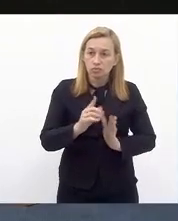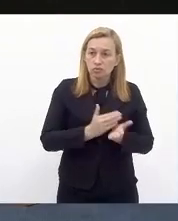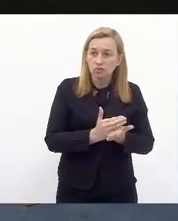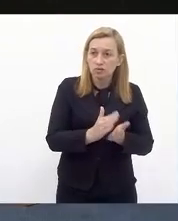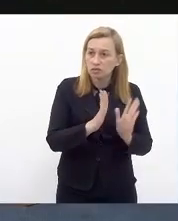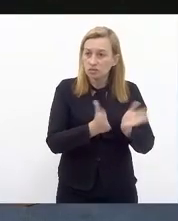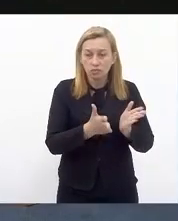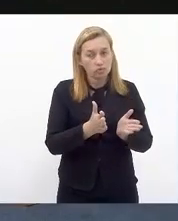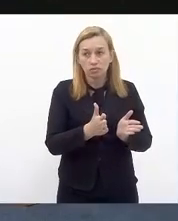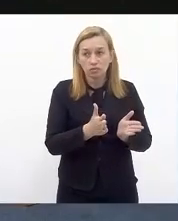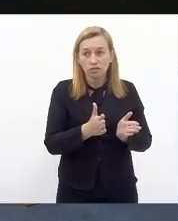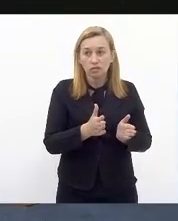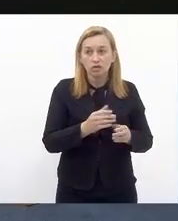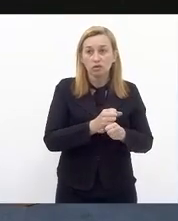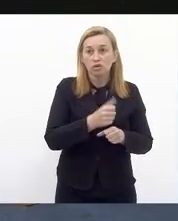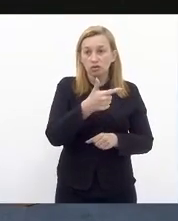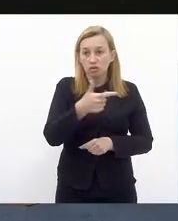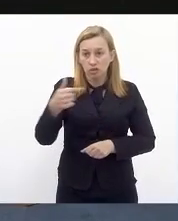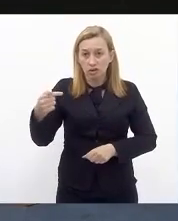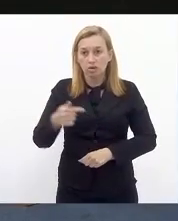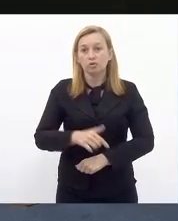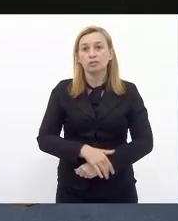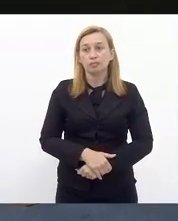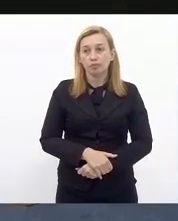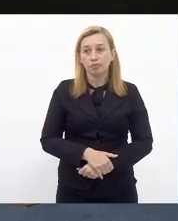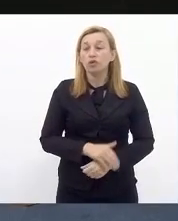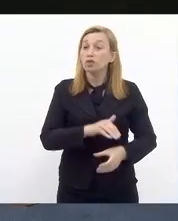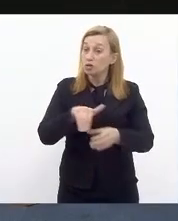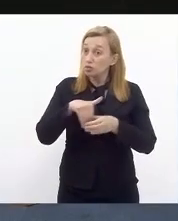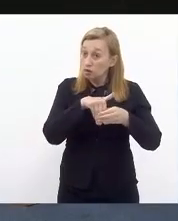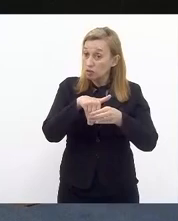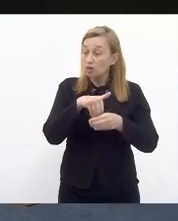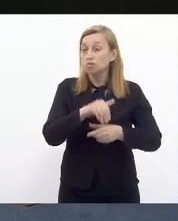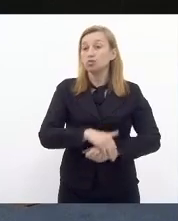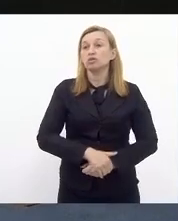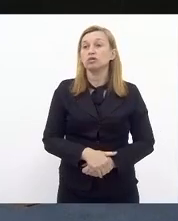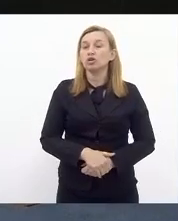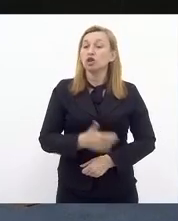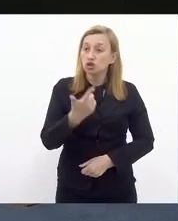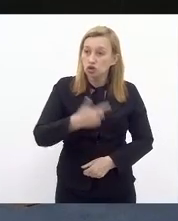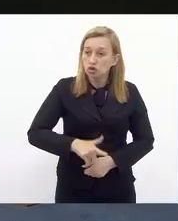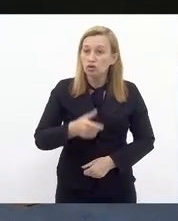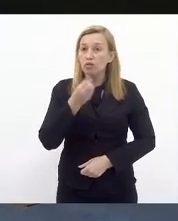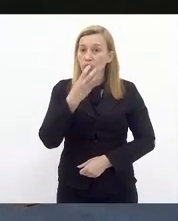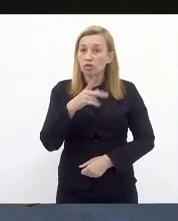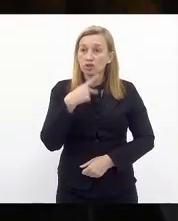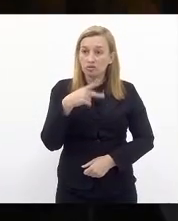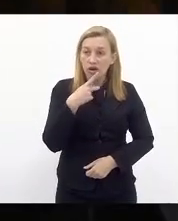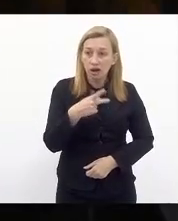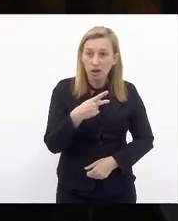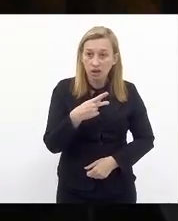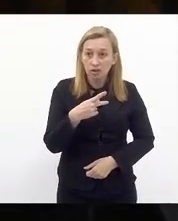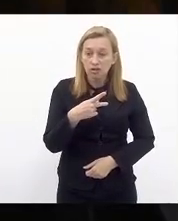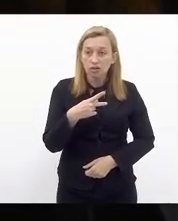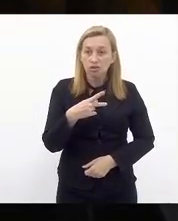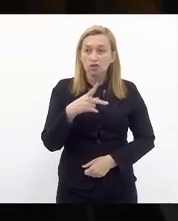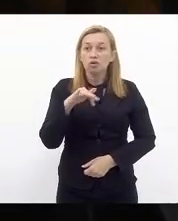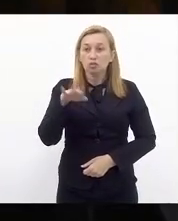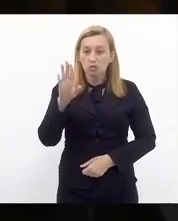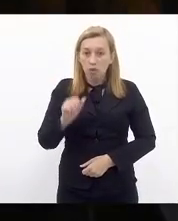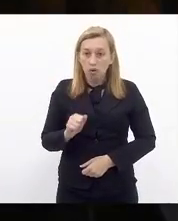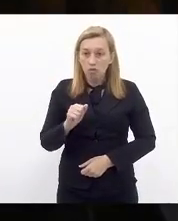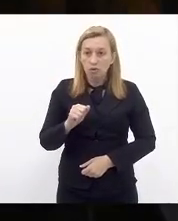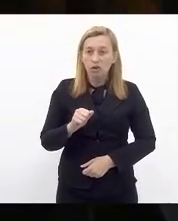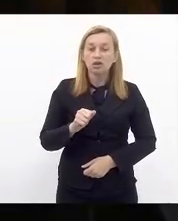agora desde nós 17 onde voltamos De novo É bom que se diga é um som de bomba de efeito moral